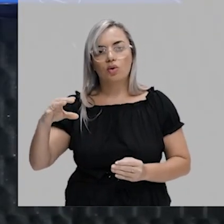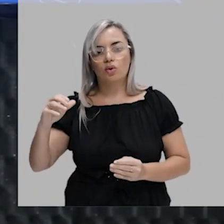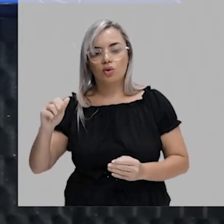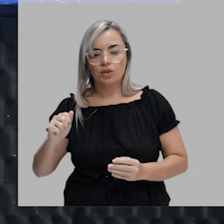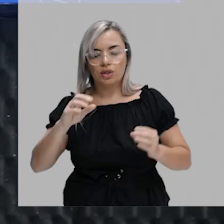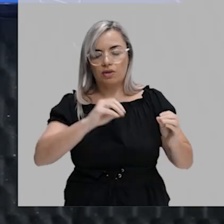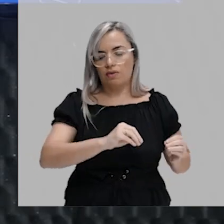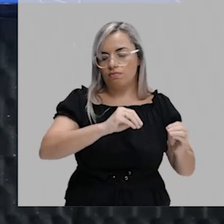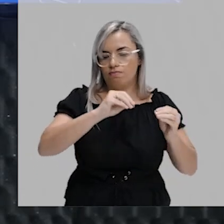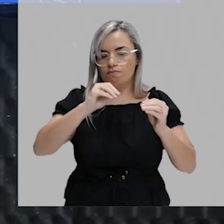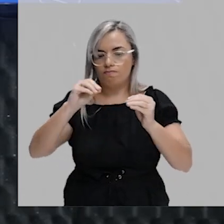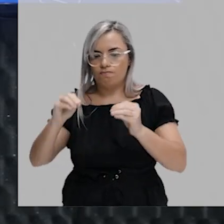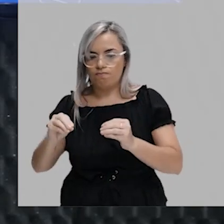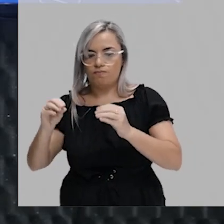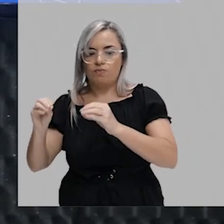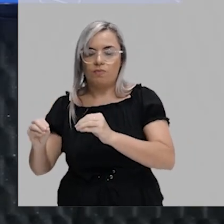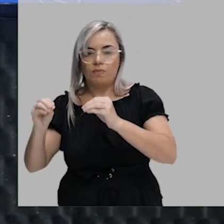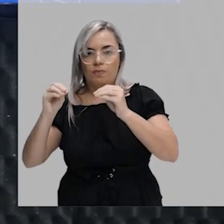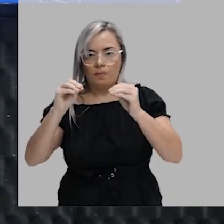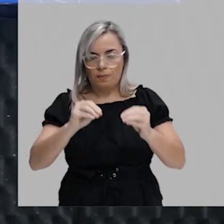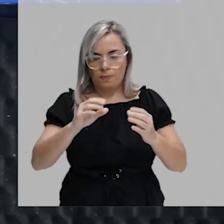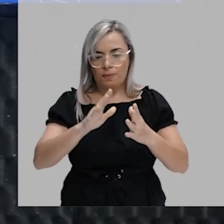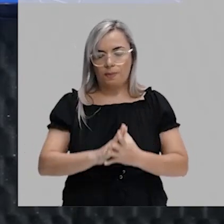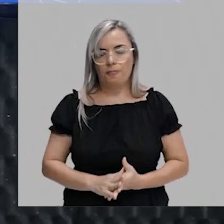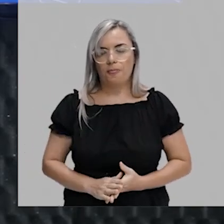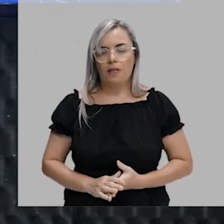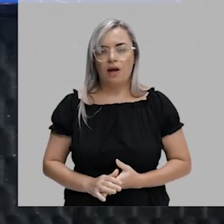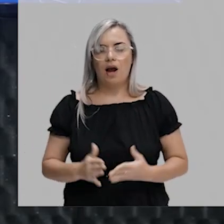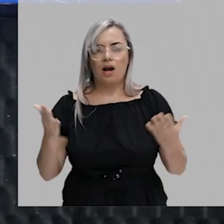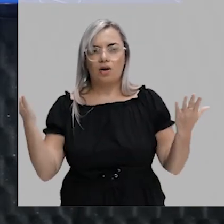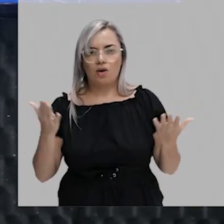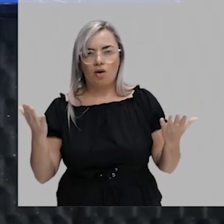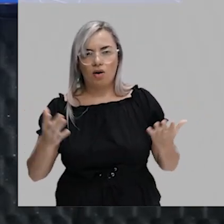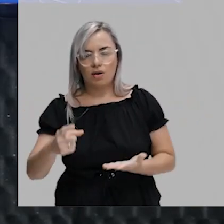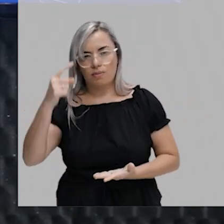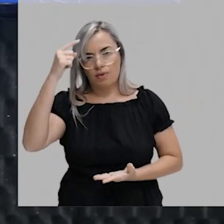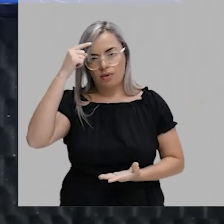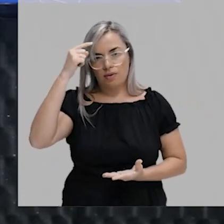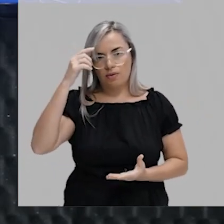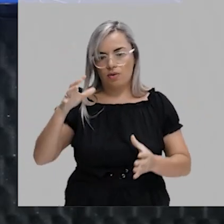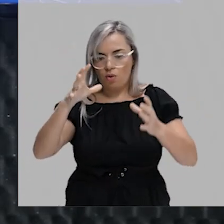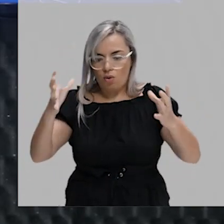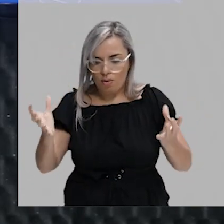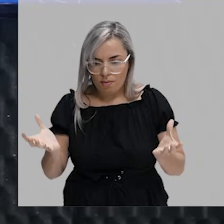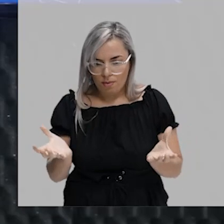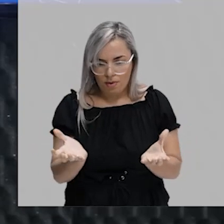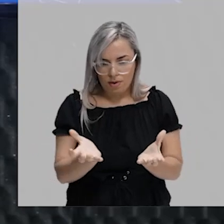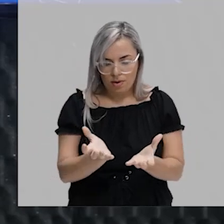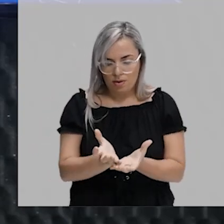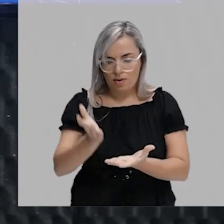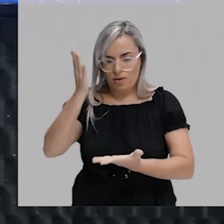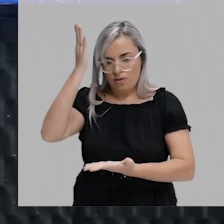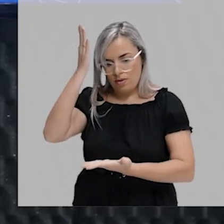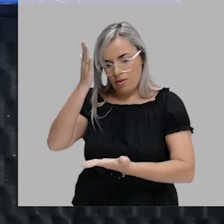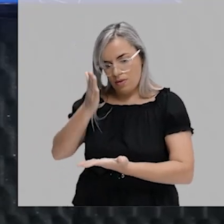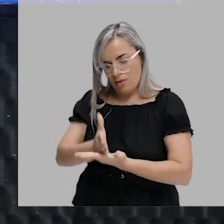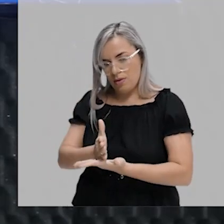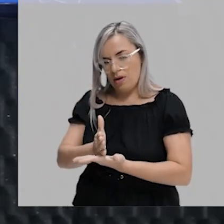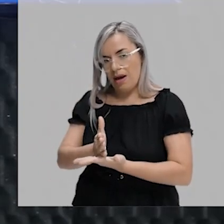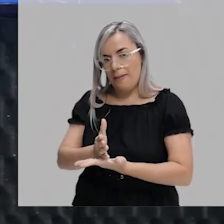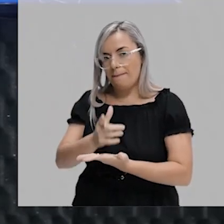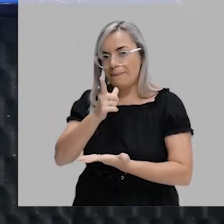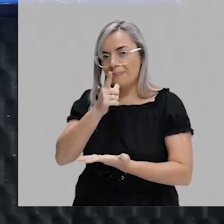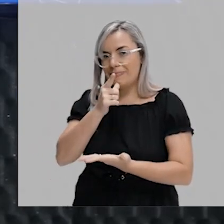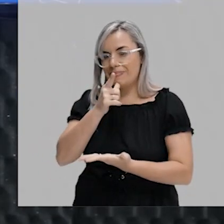ó, uma bacia cheia d'água, separada com uma membrana, que só vai permitir passagem da água. Ela não